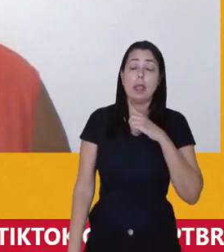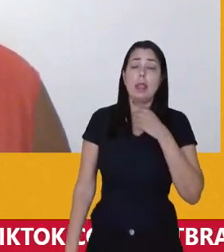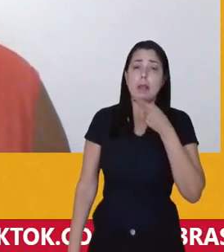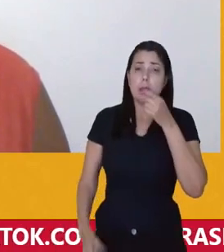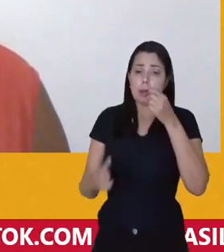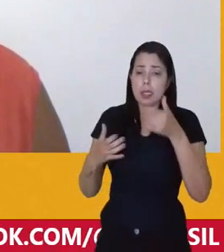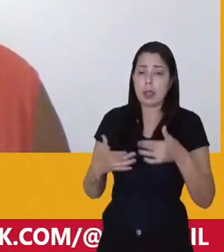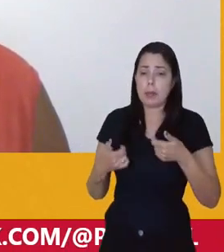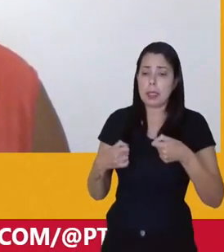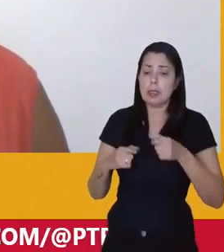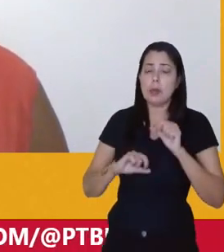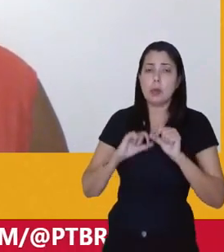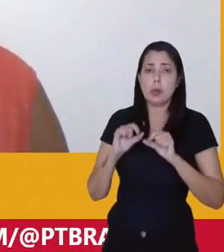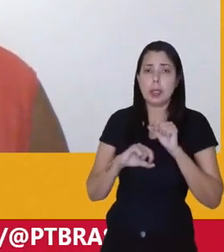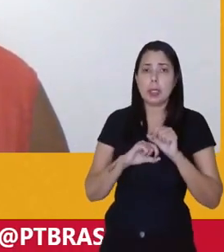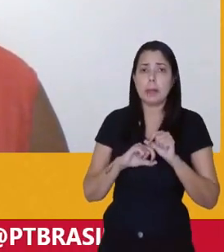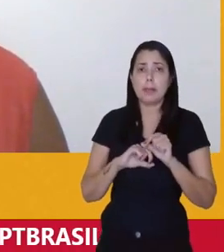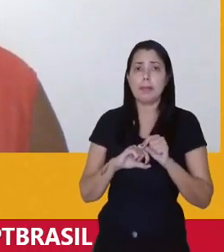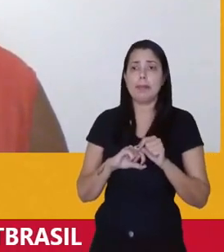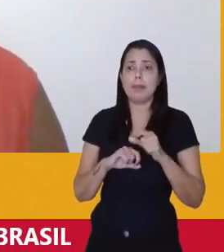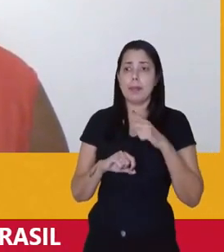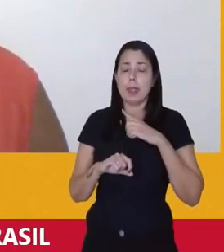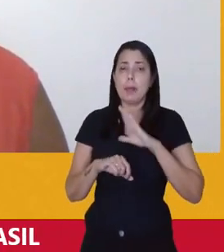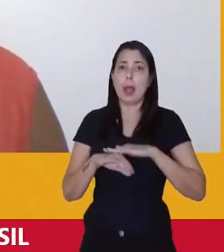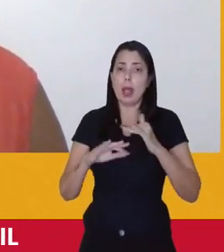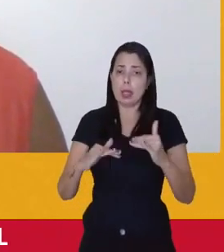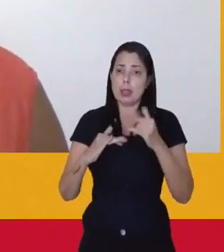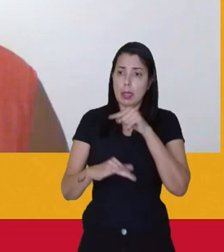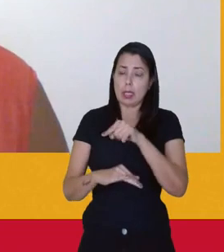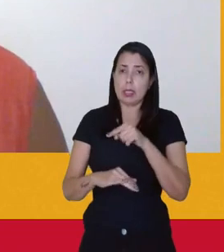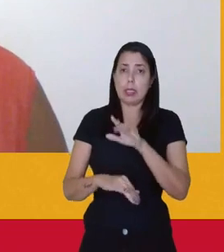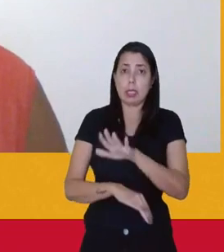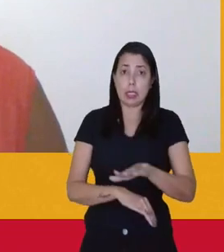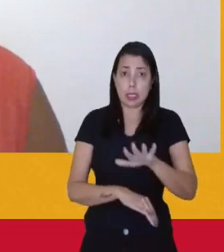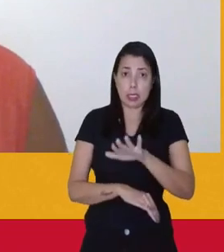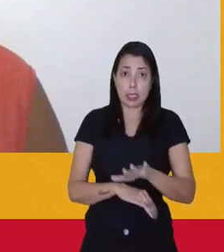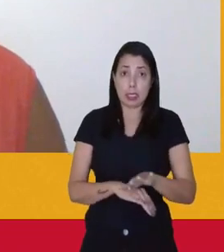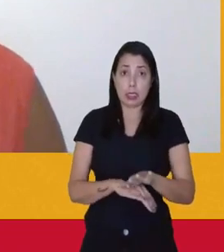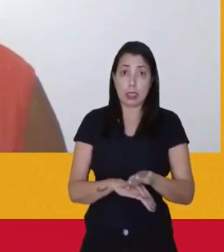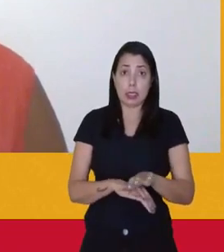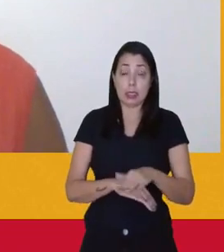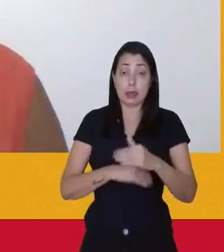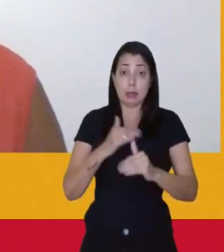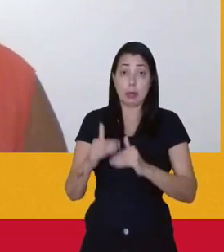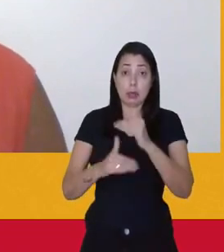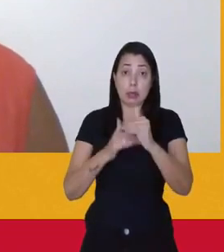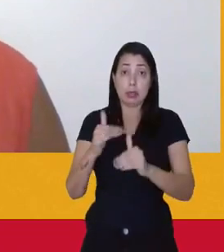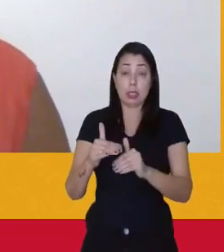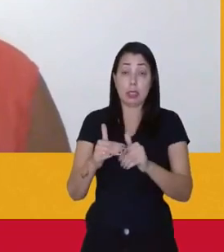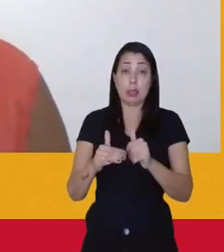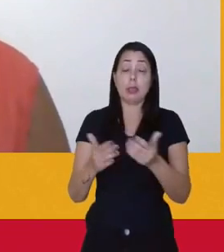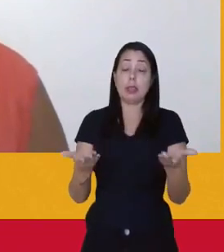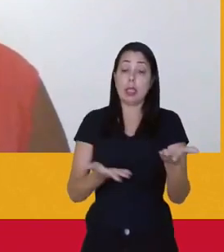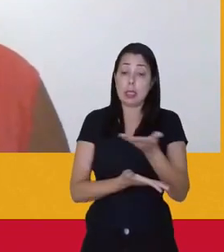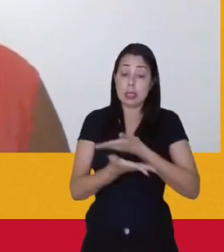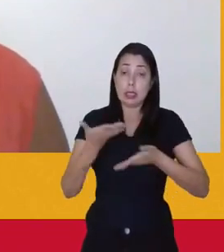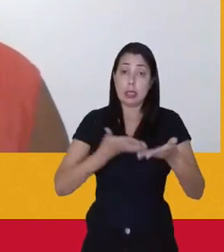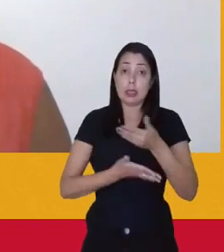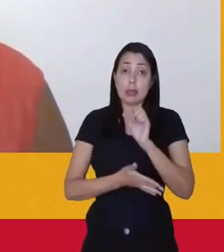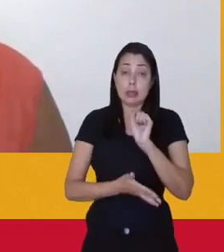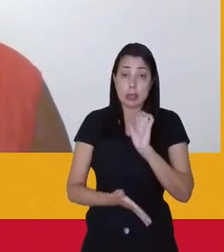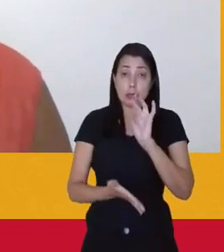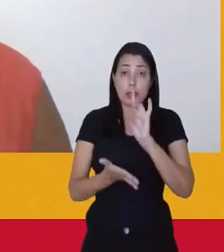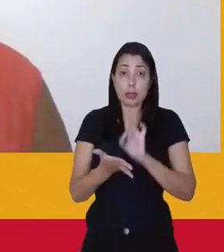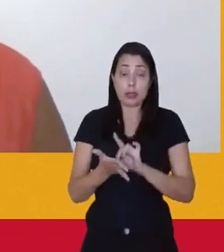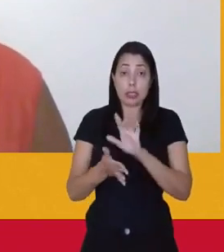que nós precisamos, então, prestar mais atenção nessa criança, né, nesse processo dessa interação, e o que efetivamente